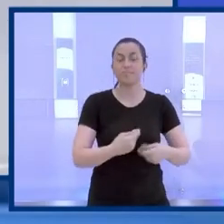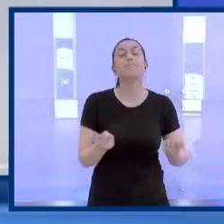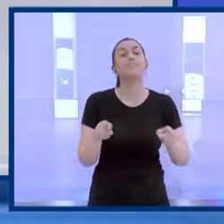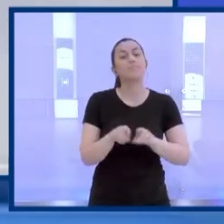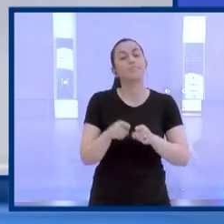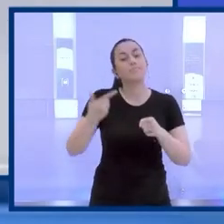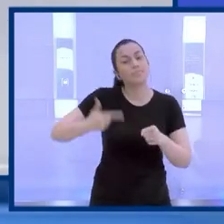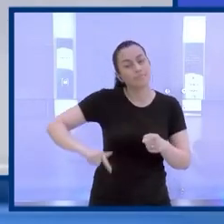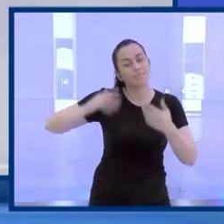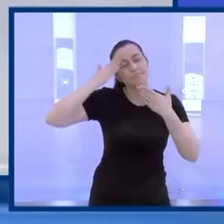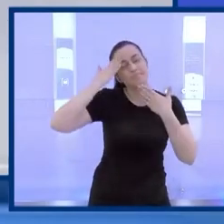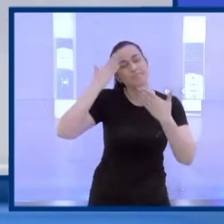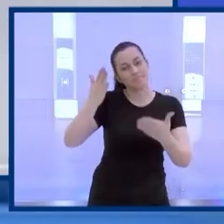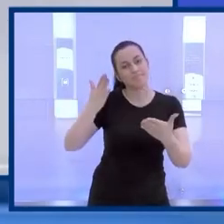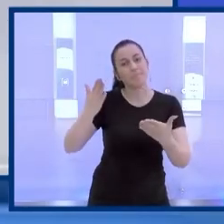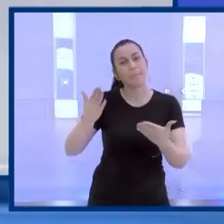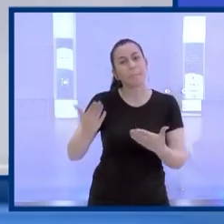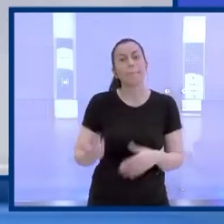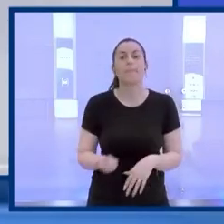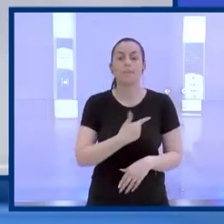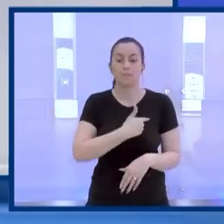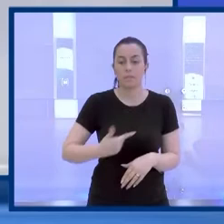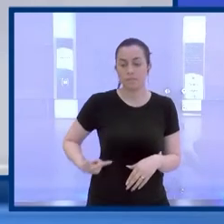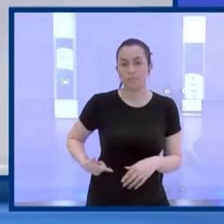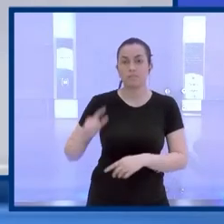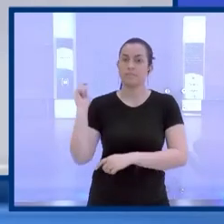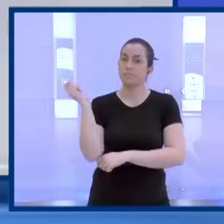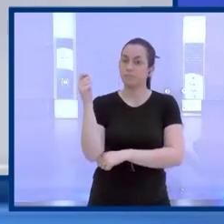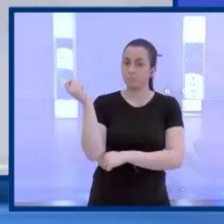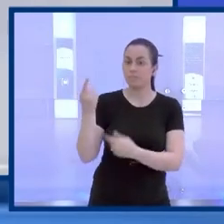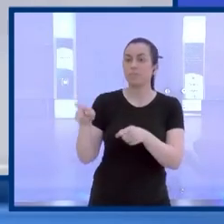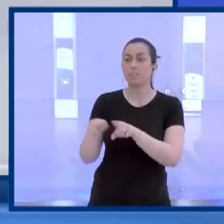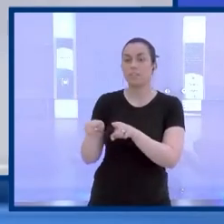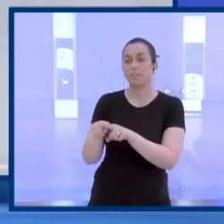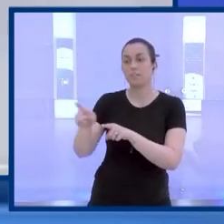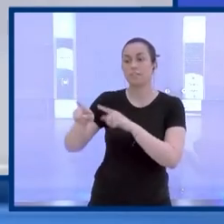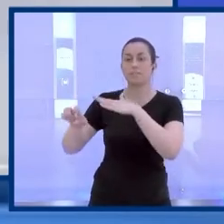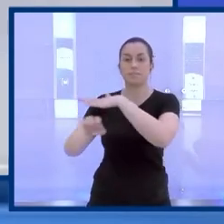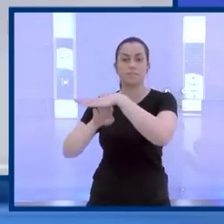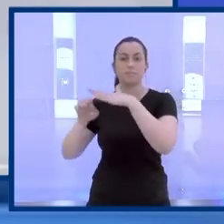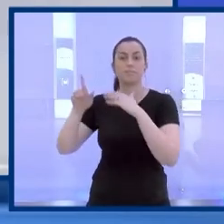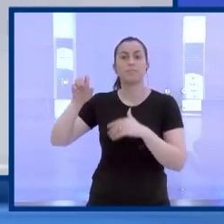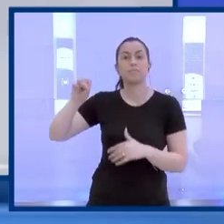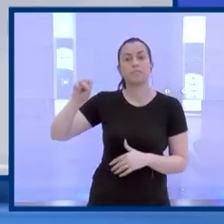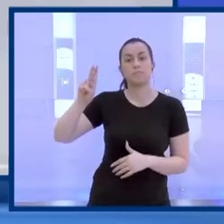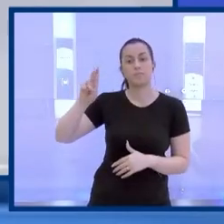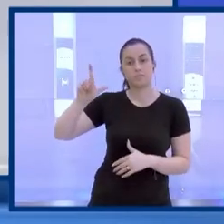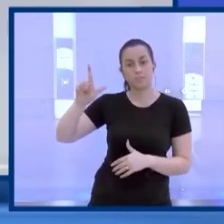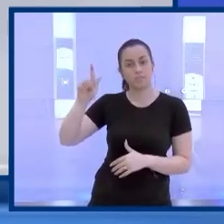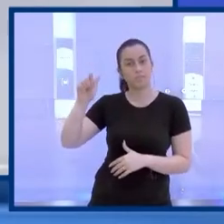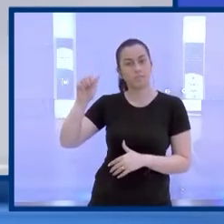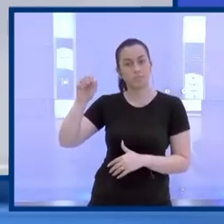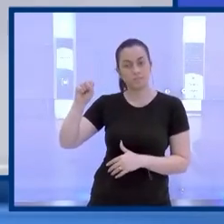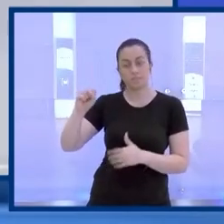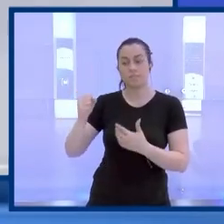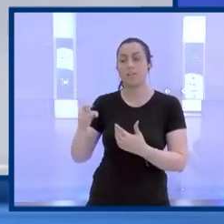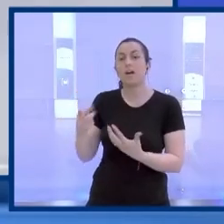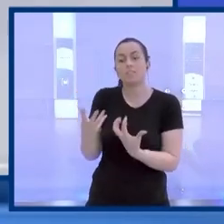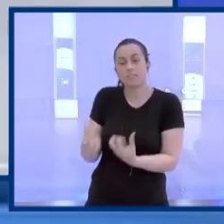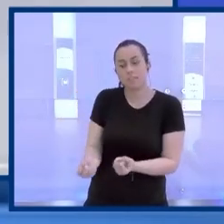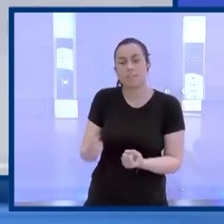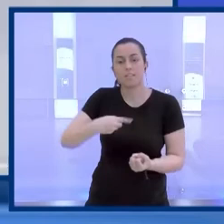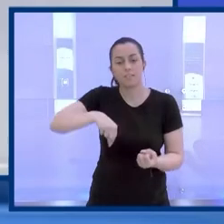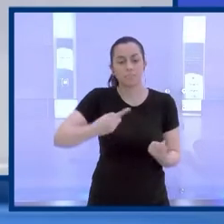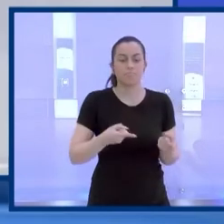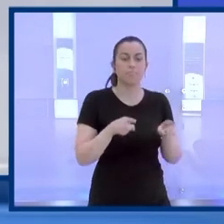mais uma vez o governo do Estado do Rio Grande do Sul e a Sulgás pela confiança e por escolherem a B3 como parceira para a realização desse